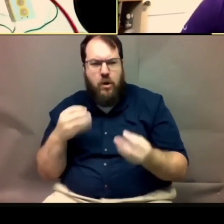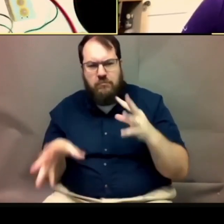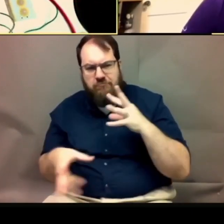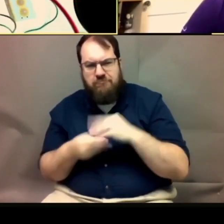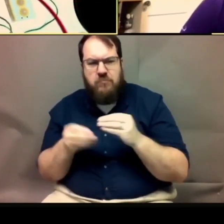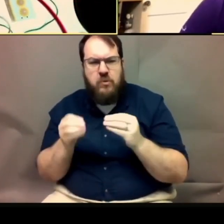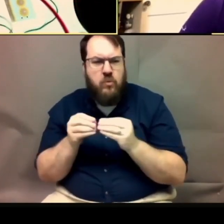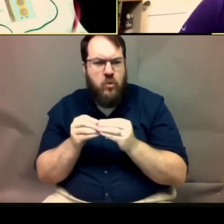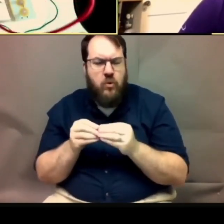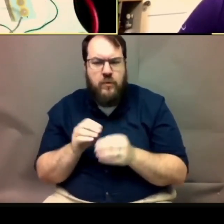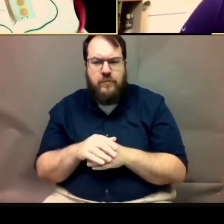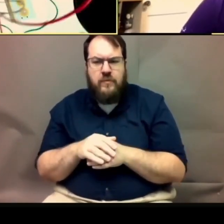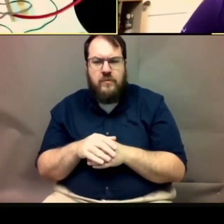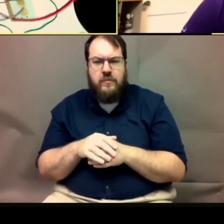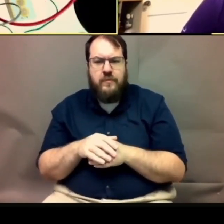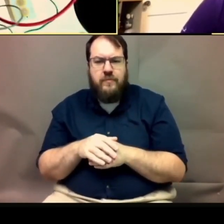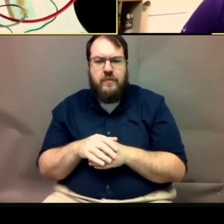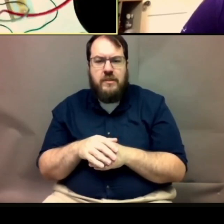exemplo